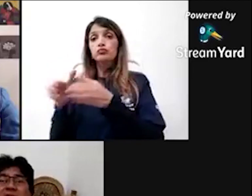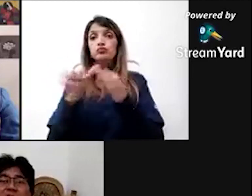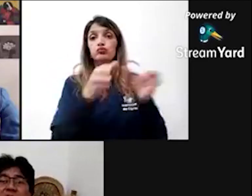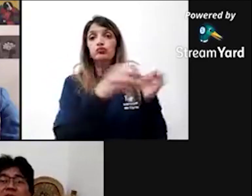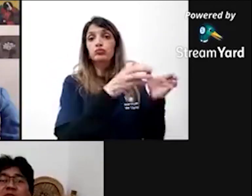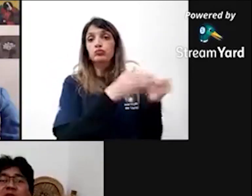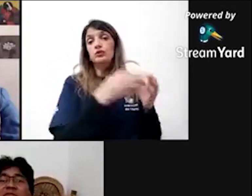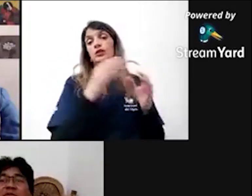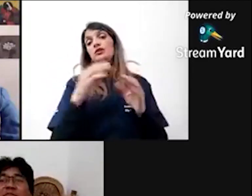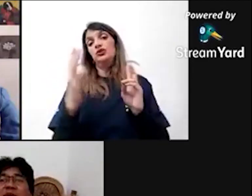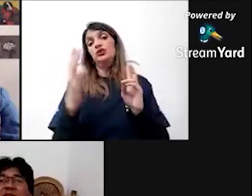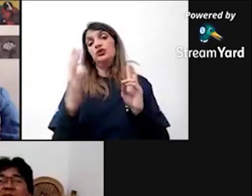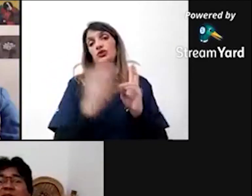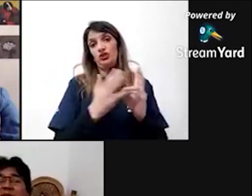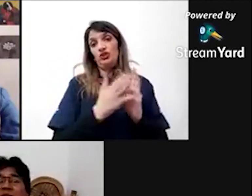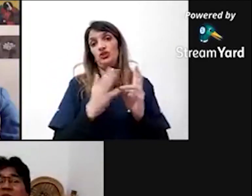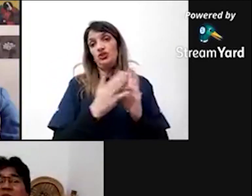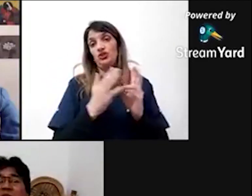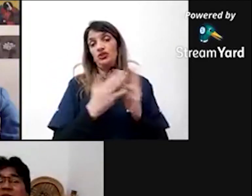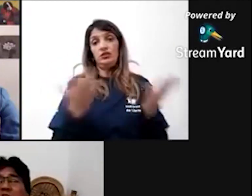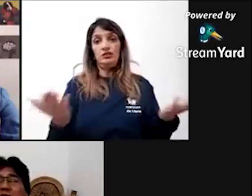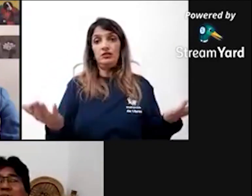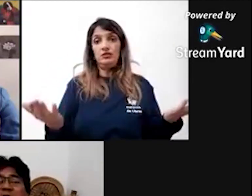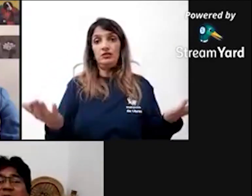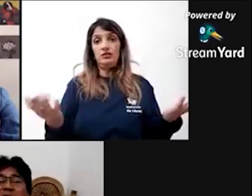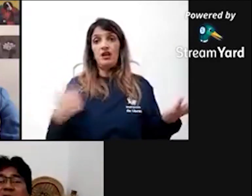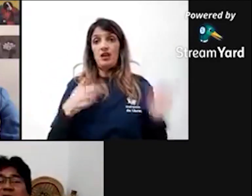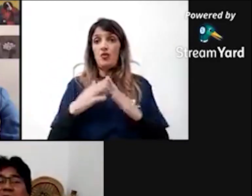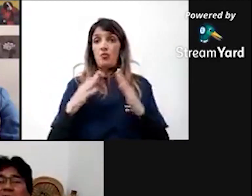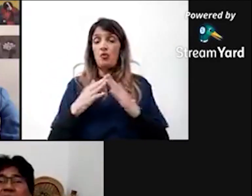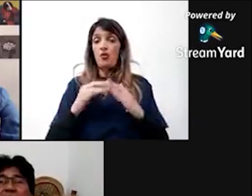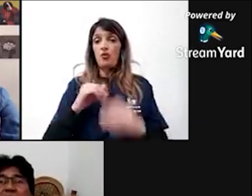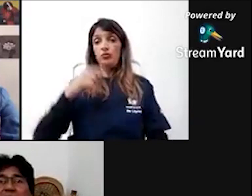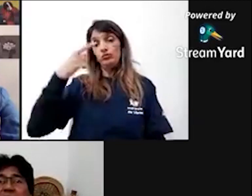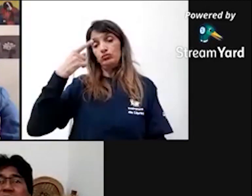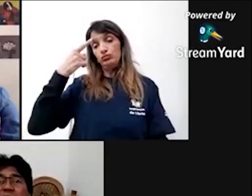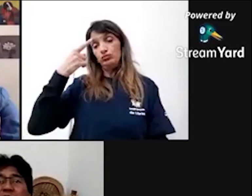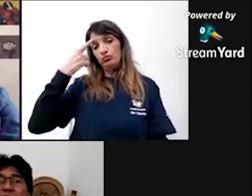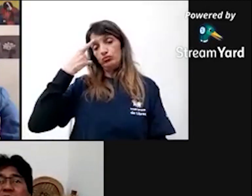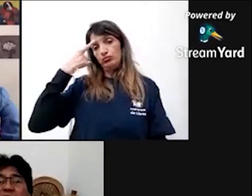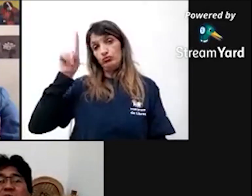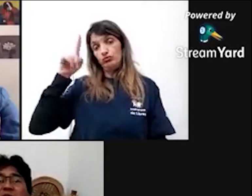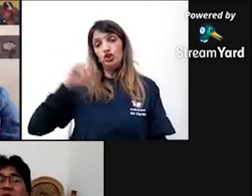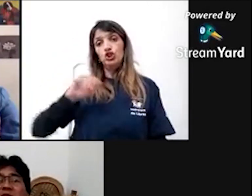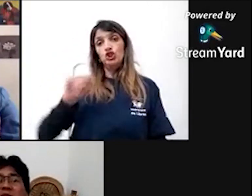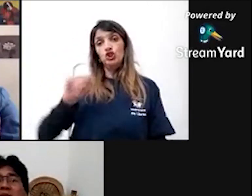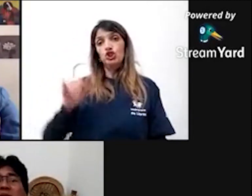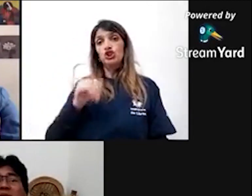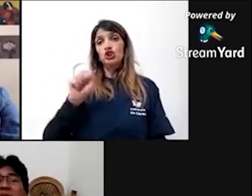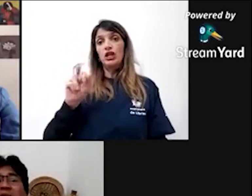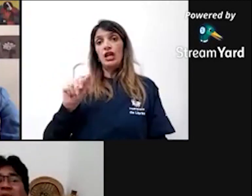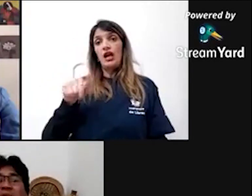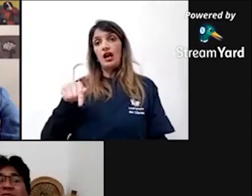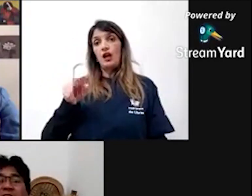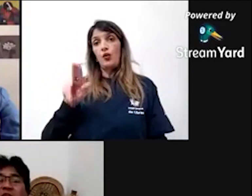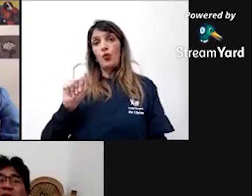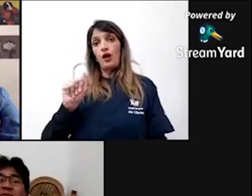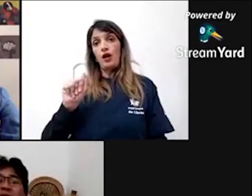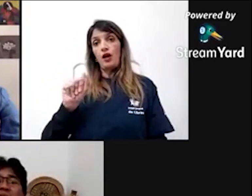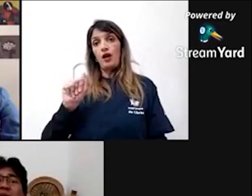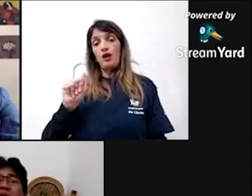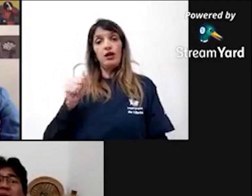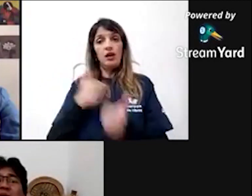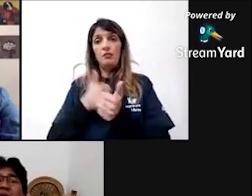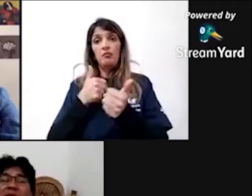E que estão aí disponíveis. Você passa aqui, eu moro aqui no Jaraguá, passa na aldeia aqui em Jaraguá, parece uma coisa totalmente